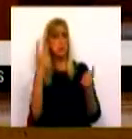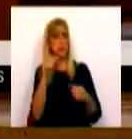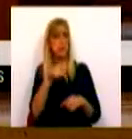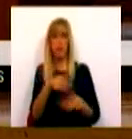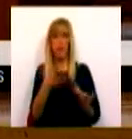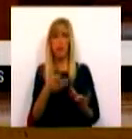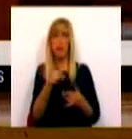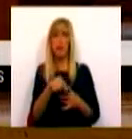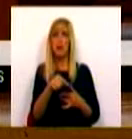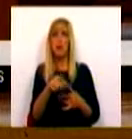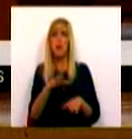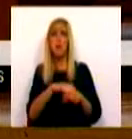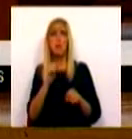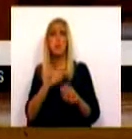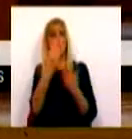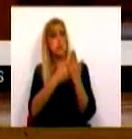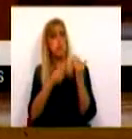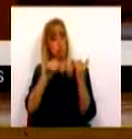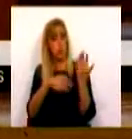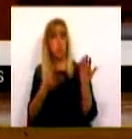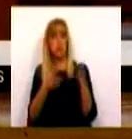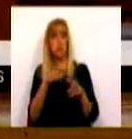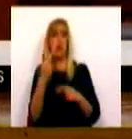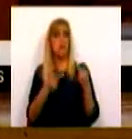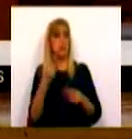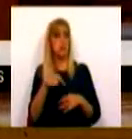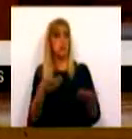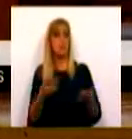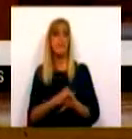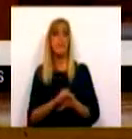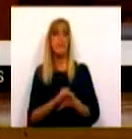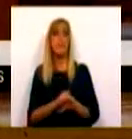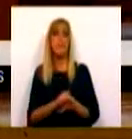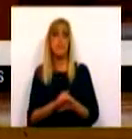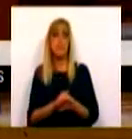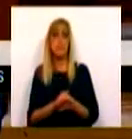apresentados a propósito dos documentos hoje em apreciação.